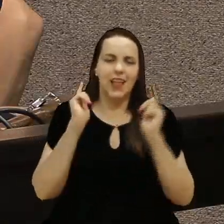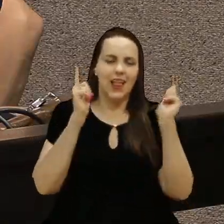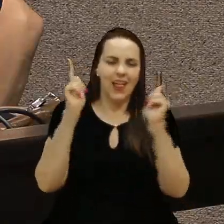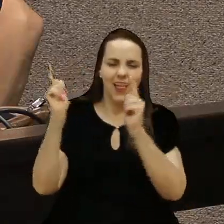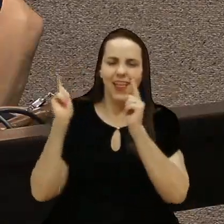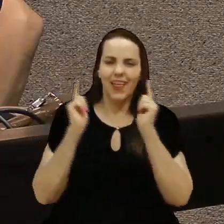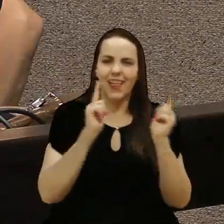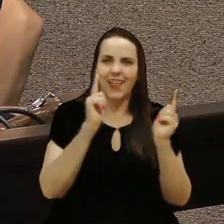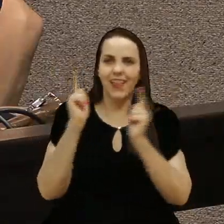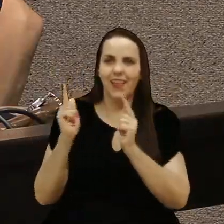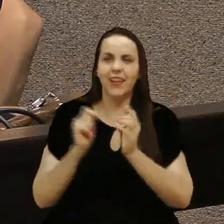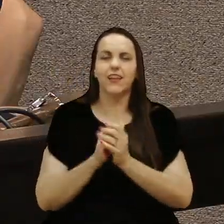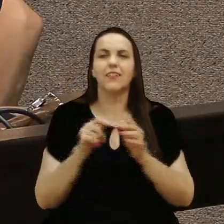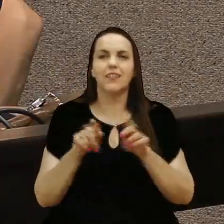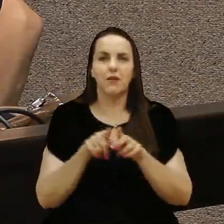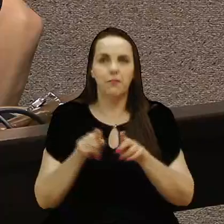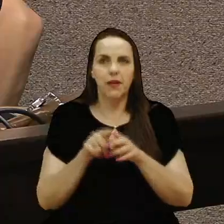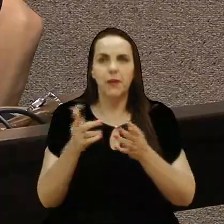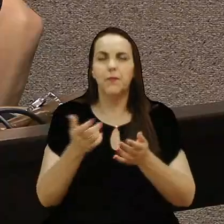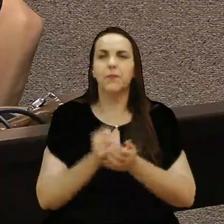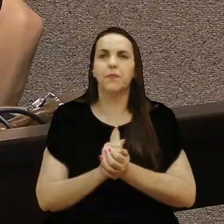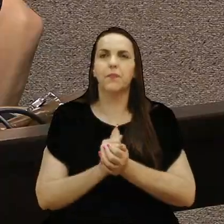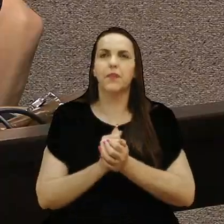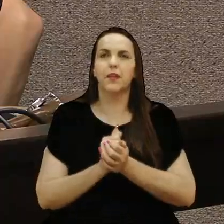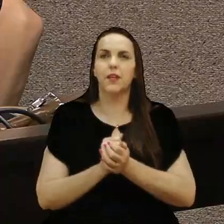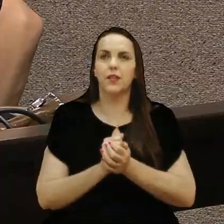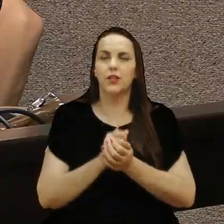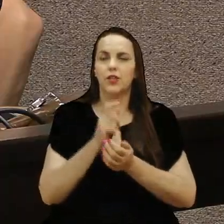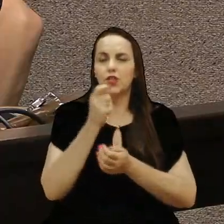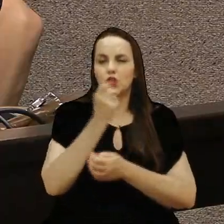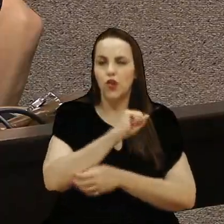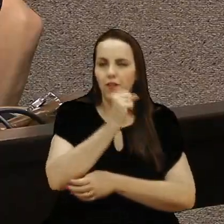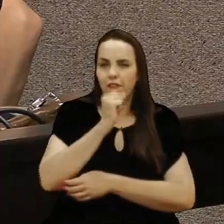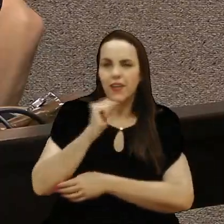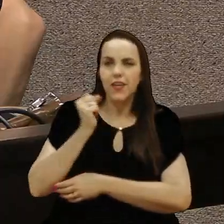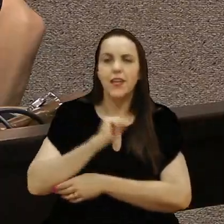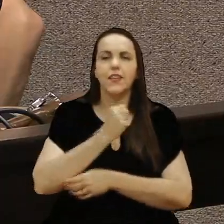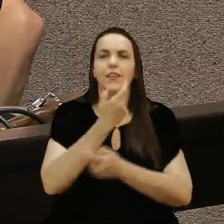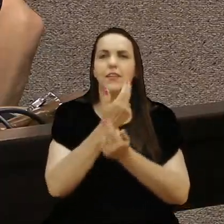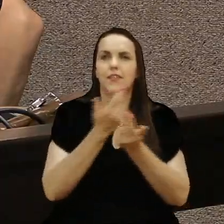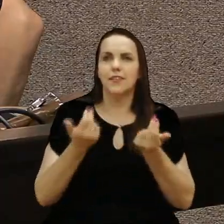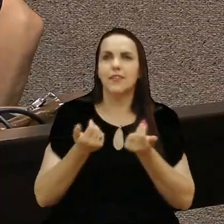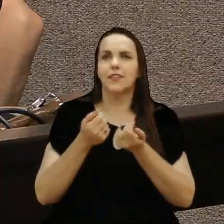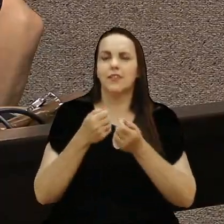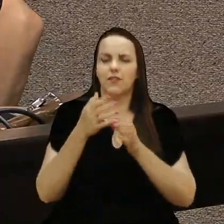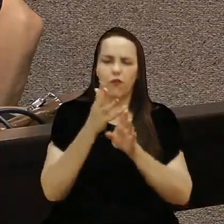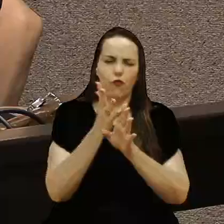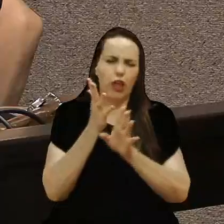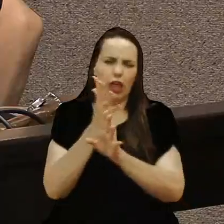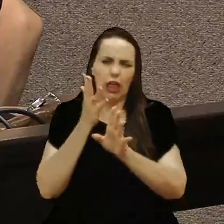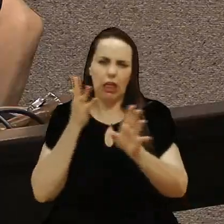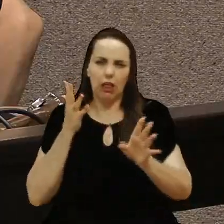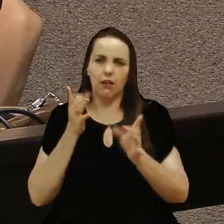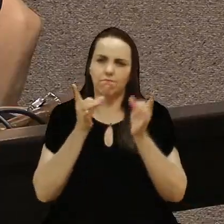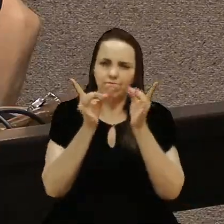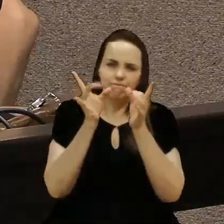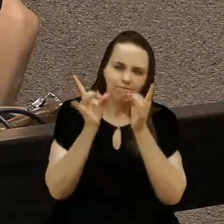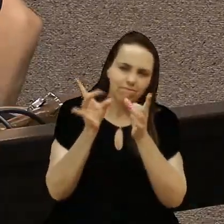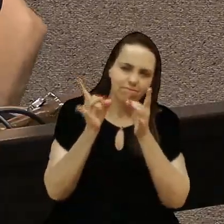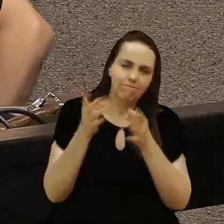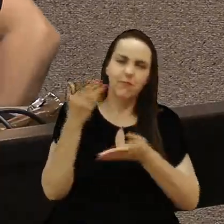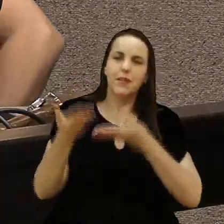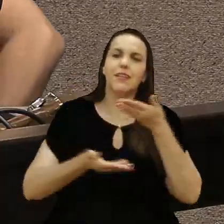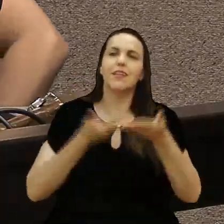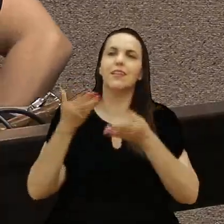feliz. A questão do pessoal, os sorveteiros, né, com a questão da casquinha lá, filas e filas para atender a comunidade.